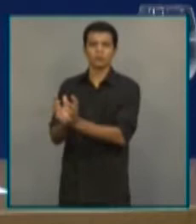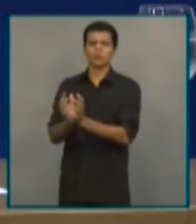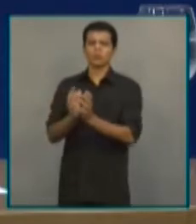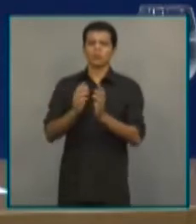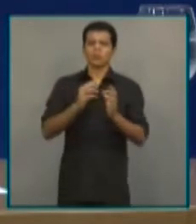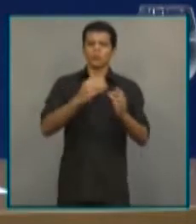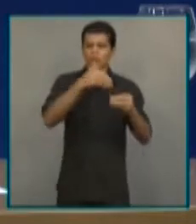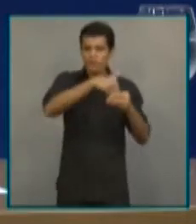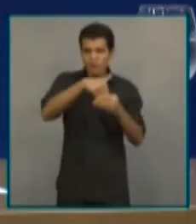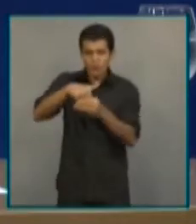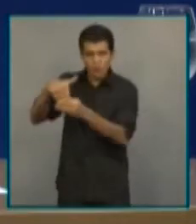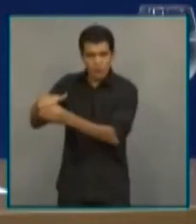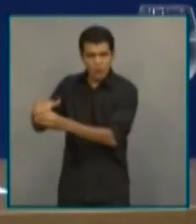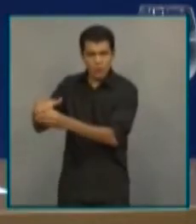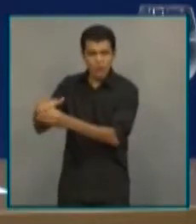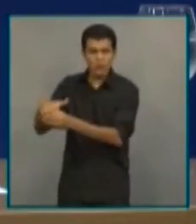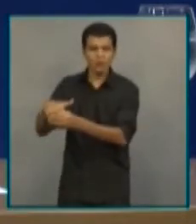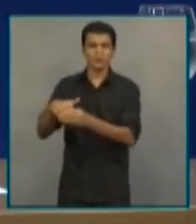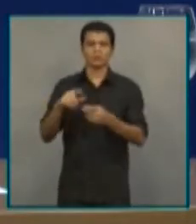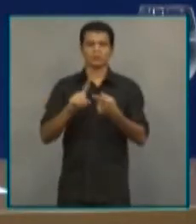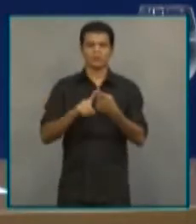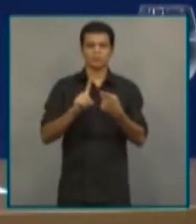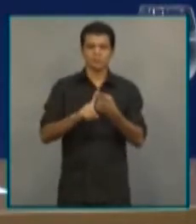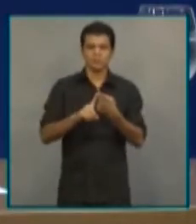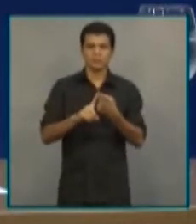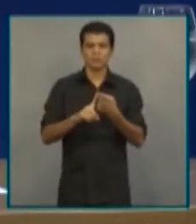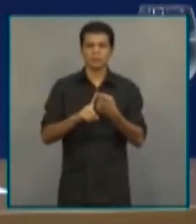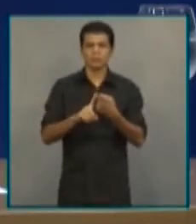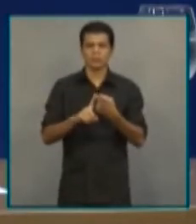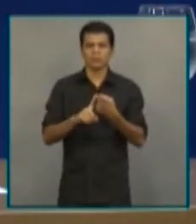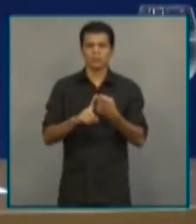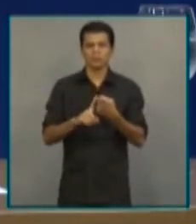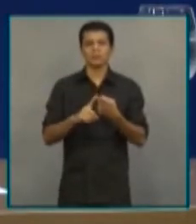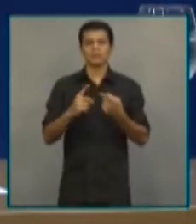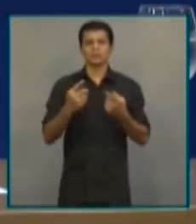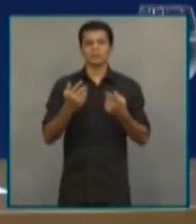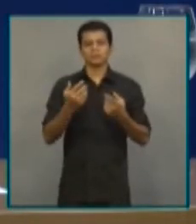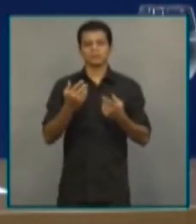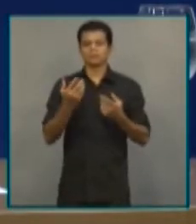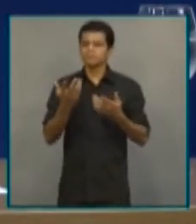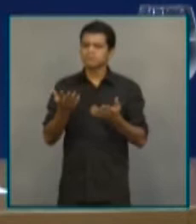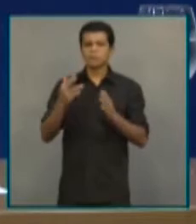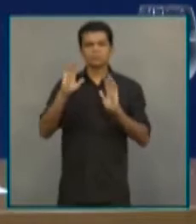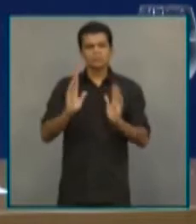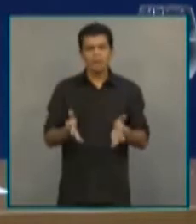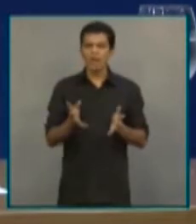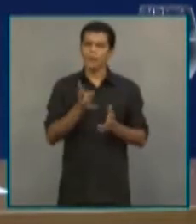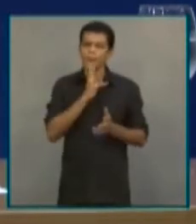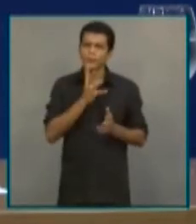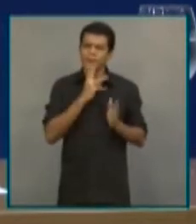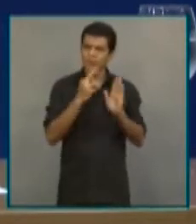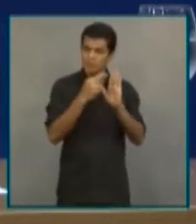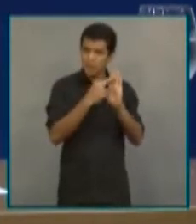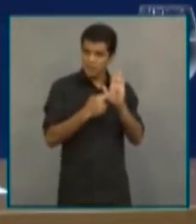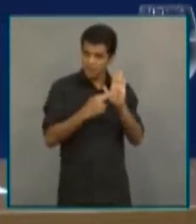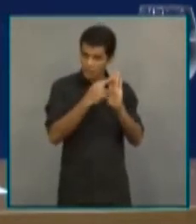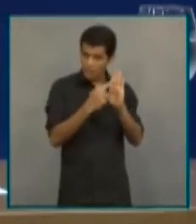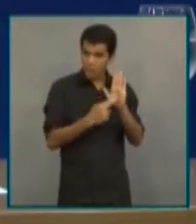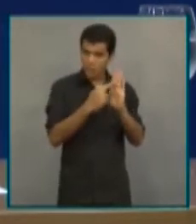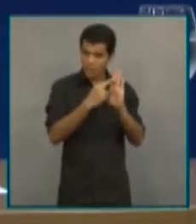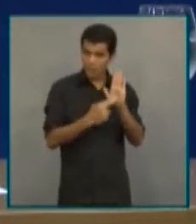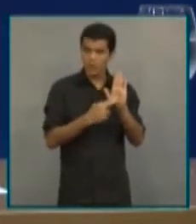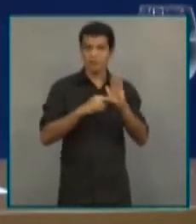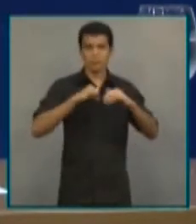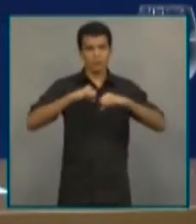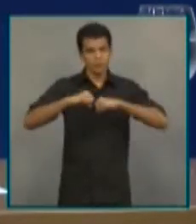passada, tratando de maneira cordata, de maneira gentil, as regras do debate, né, e permitindo